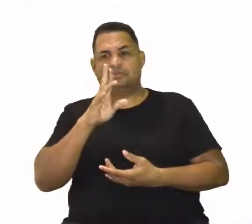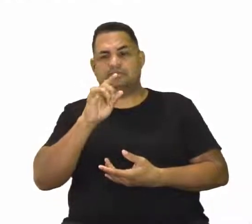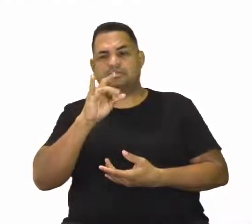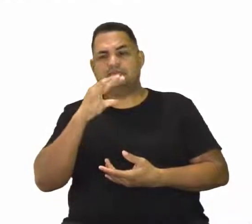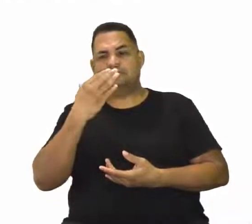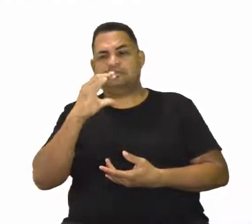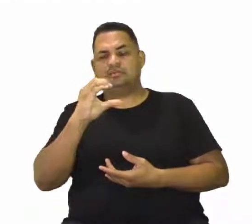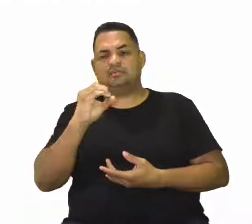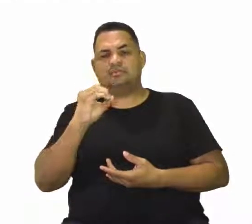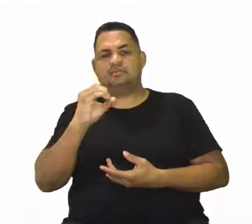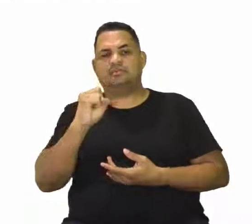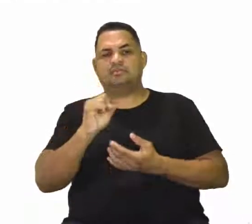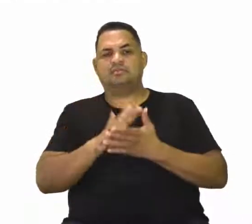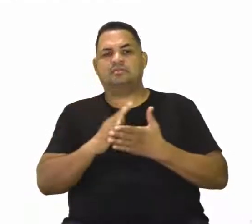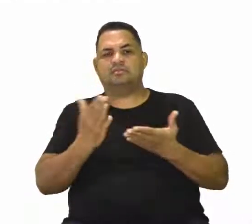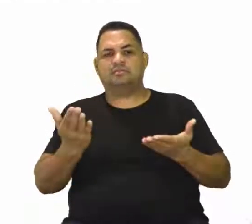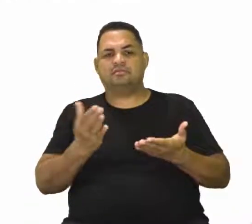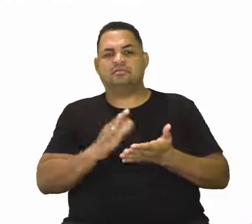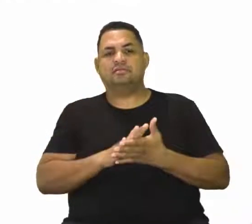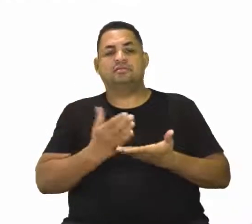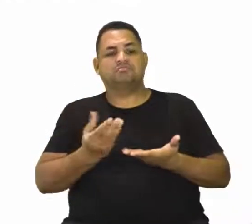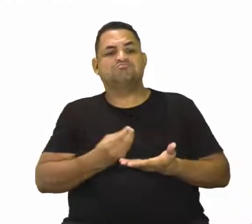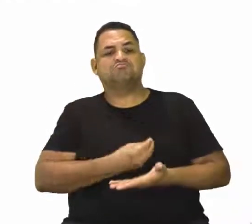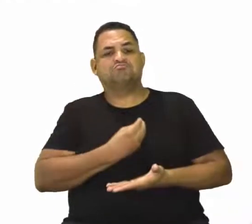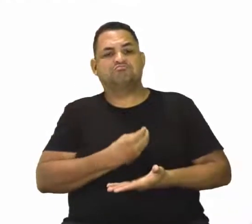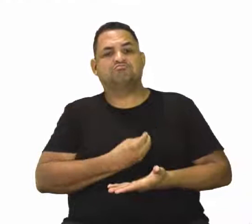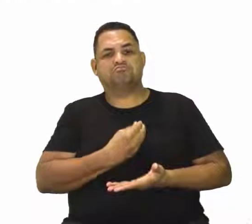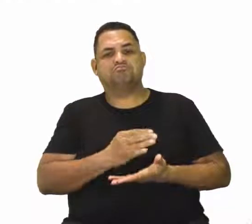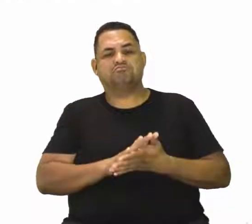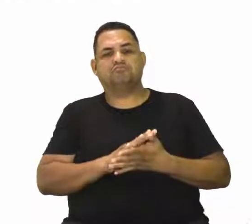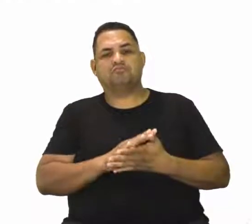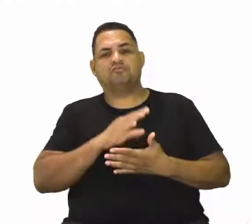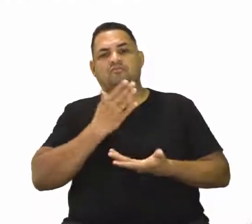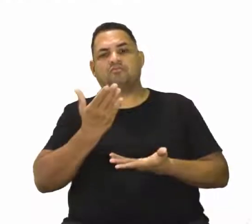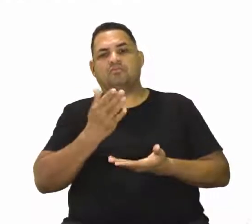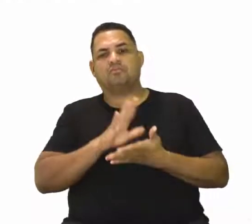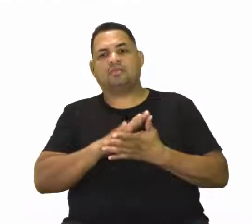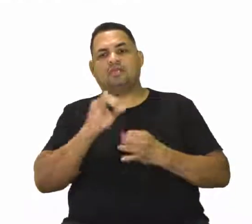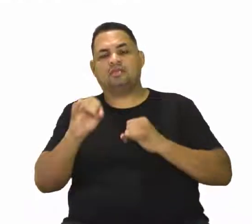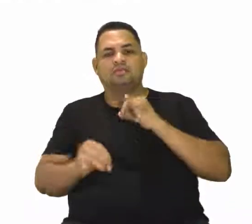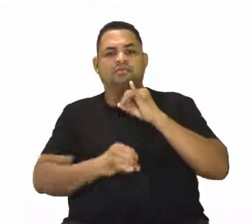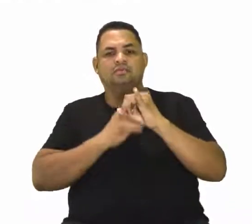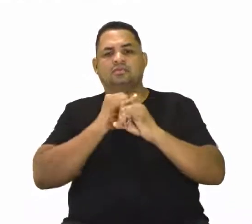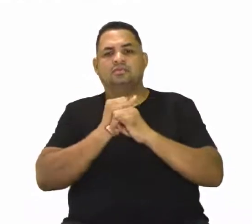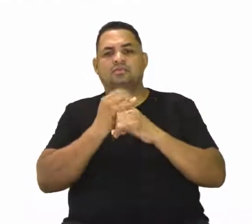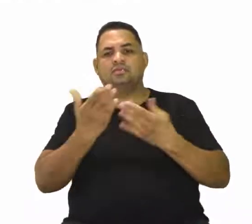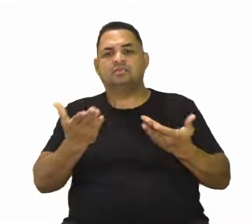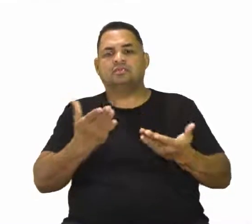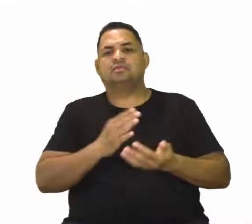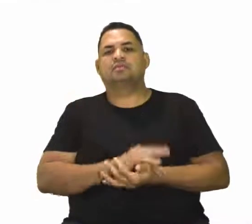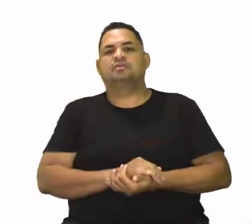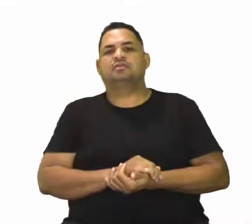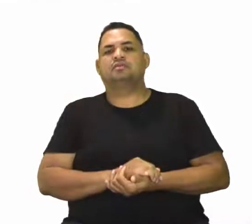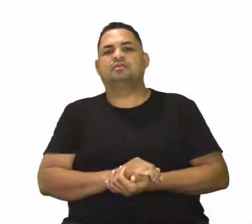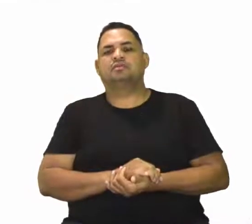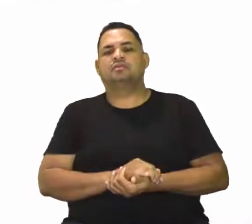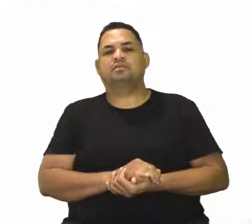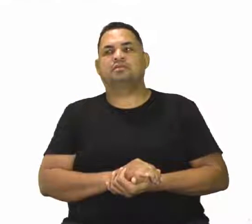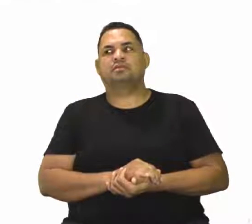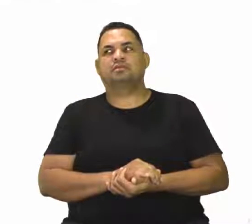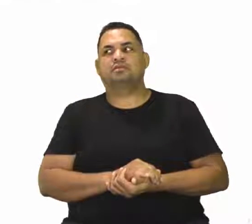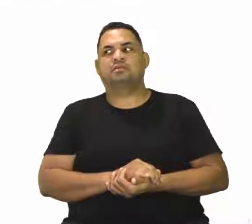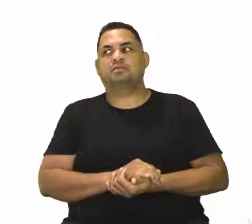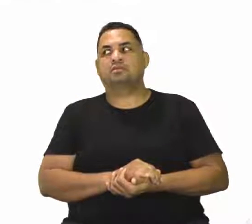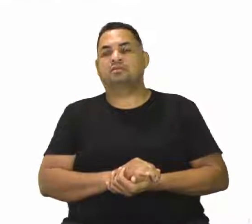da Conspiração pessoal bastante é presente da web a